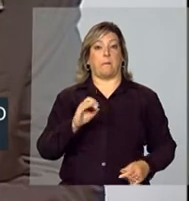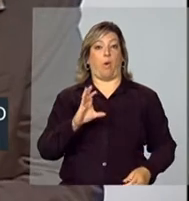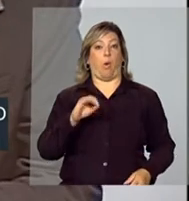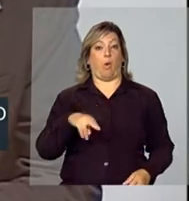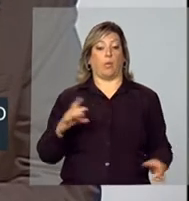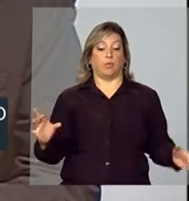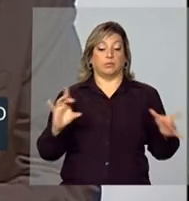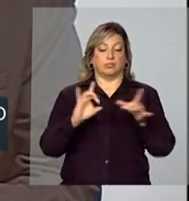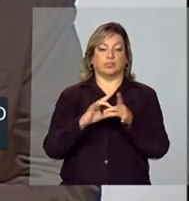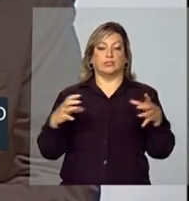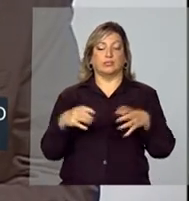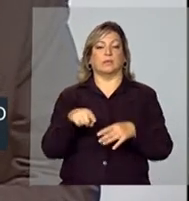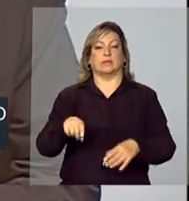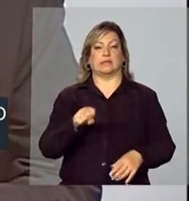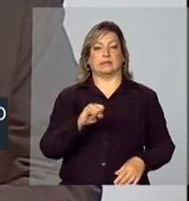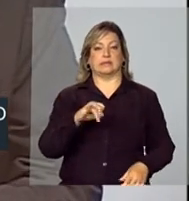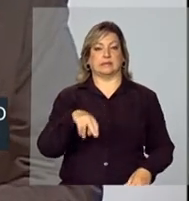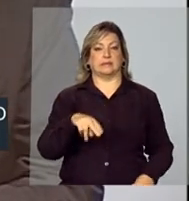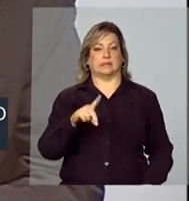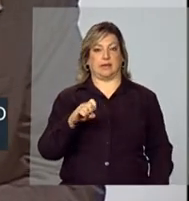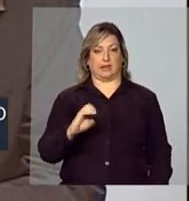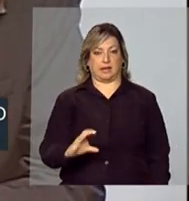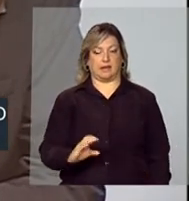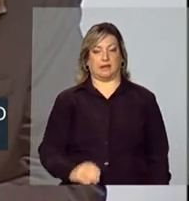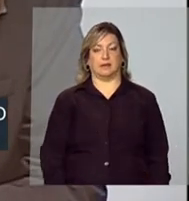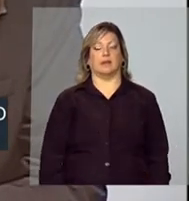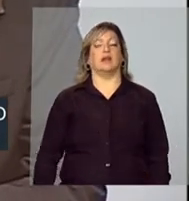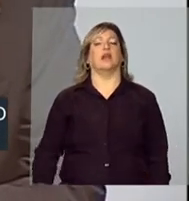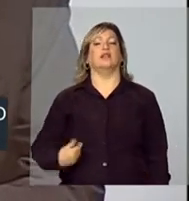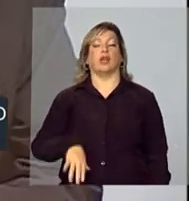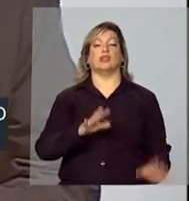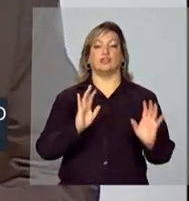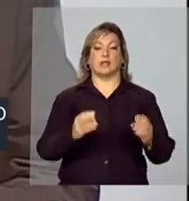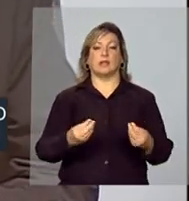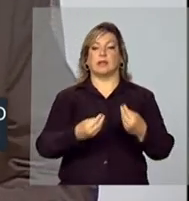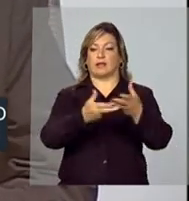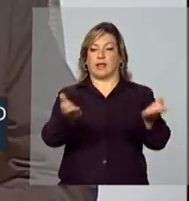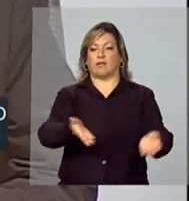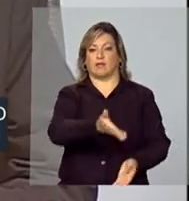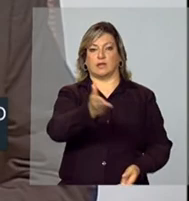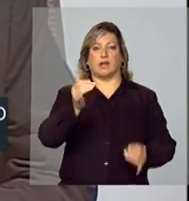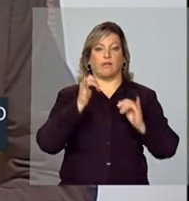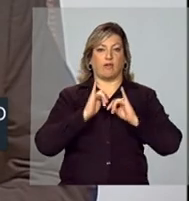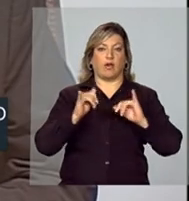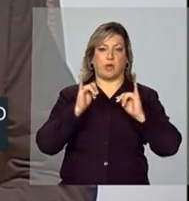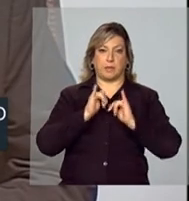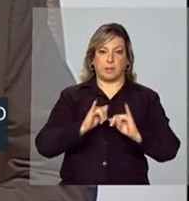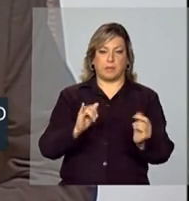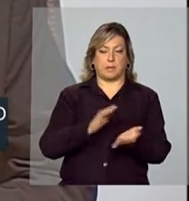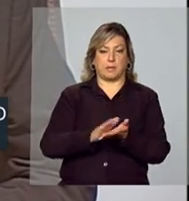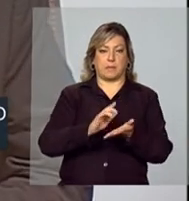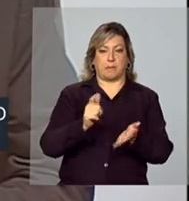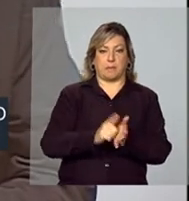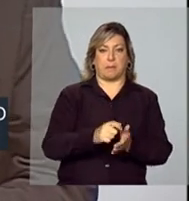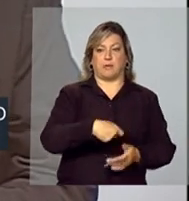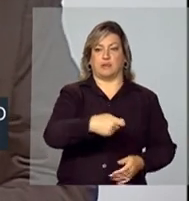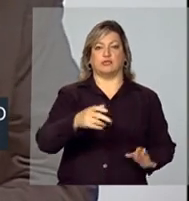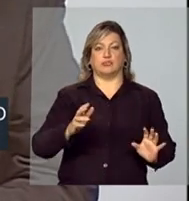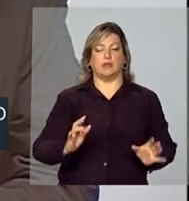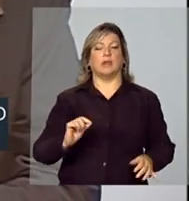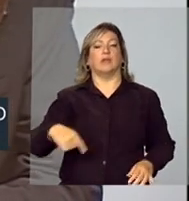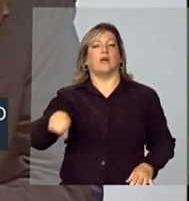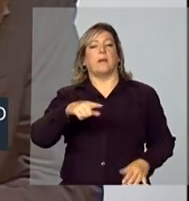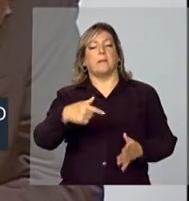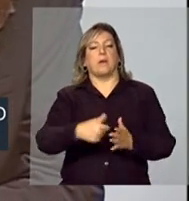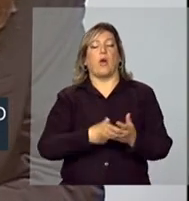ao sindec Nossa passamos para vocês também uma evolução mensal muitos nos perguntam como é que foi